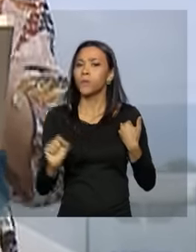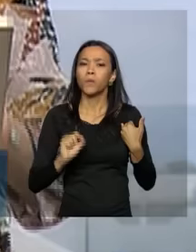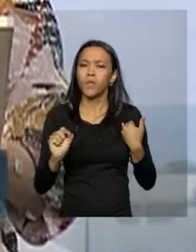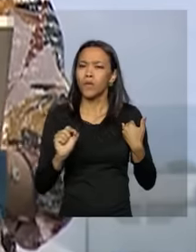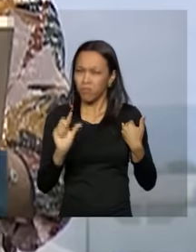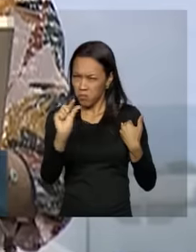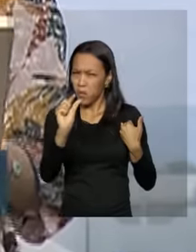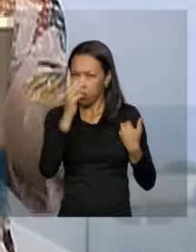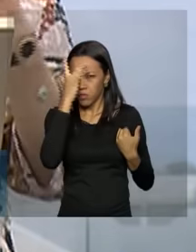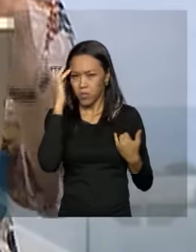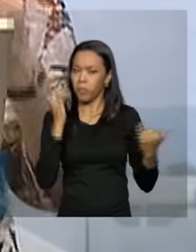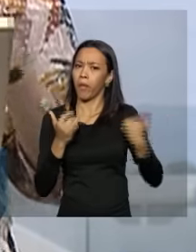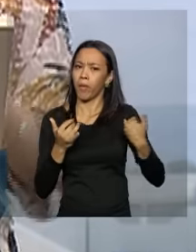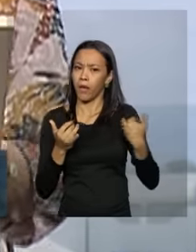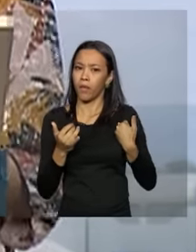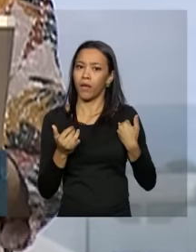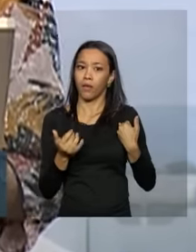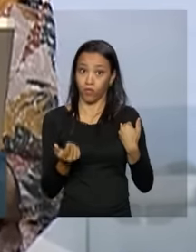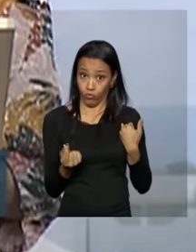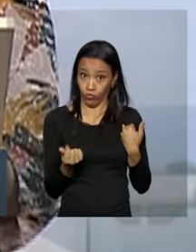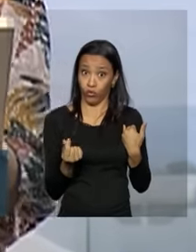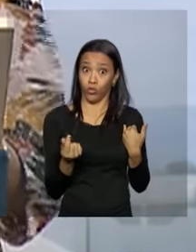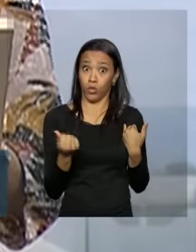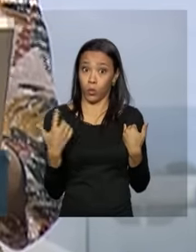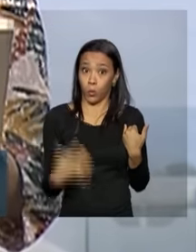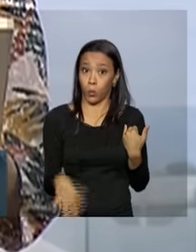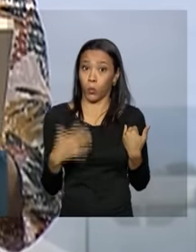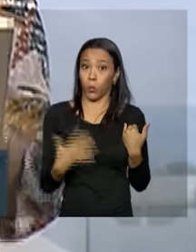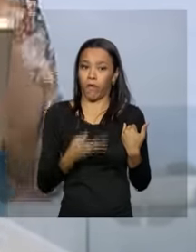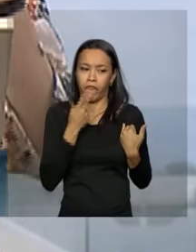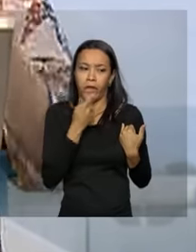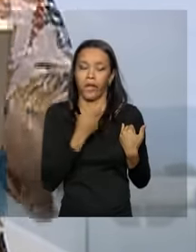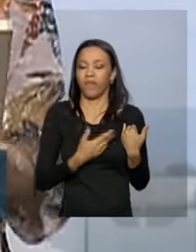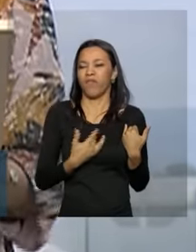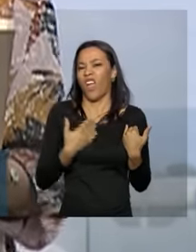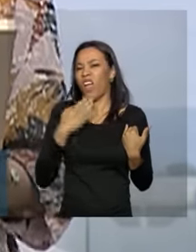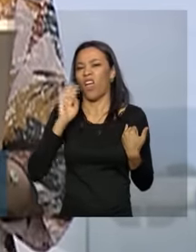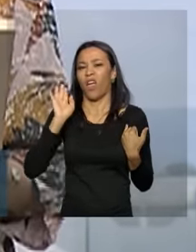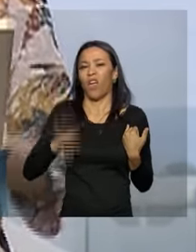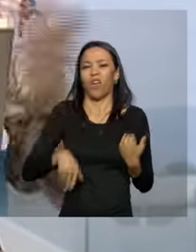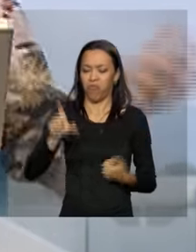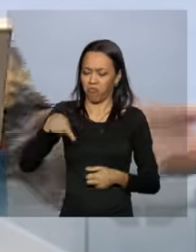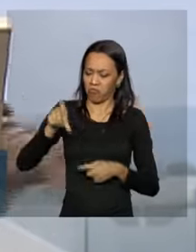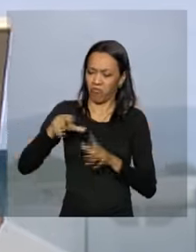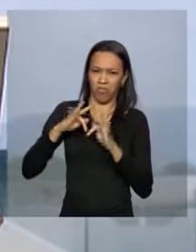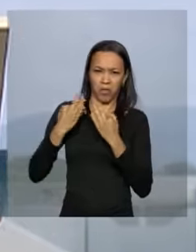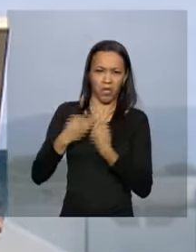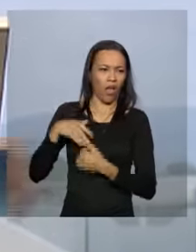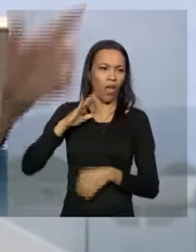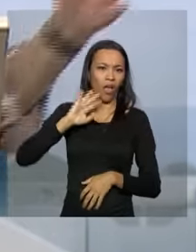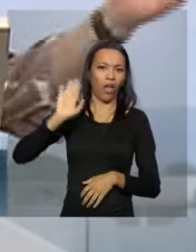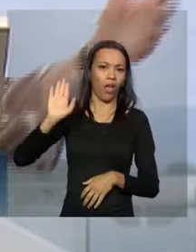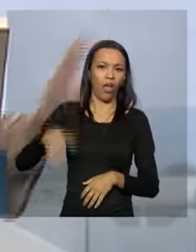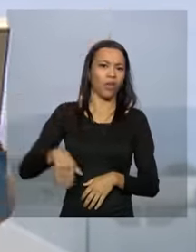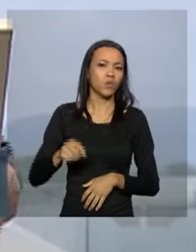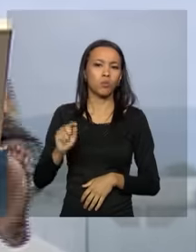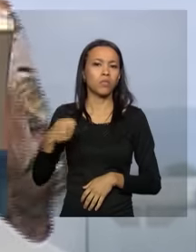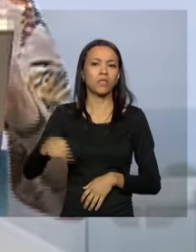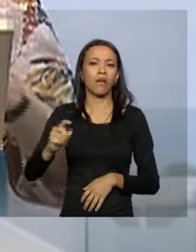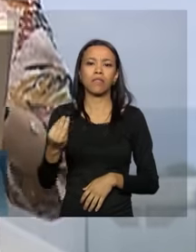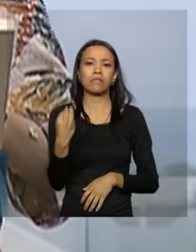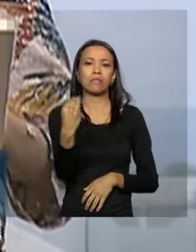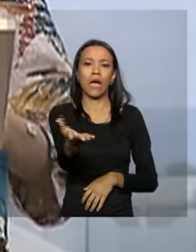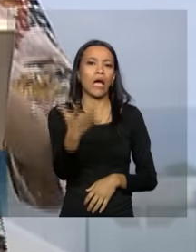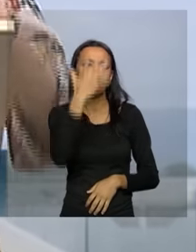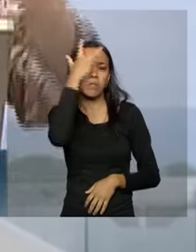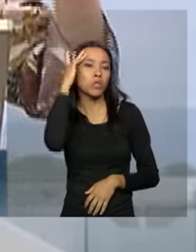pouca gente com muito dinheiro, falando mal do Bolsa Família. Ah, o Bolsa Família não devia dar porque as